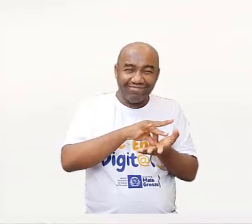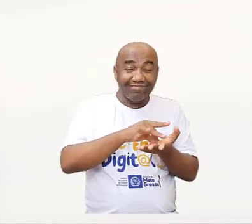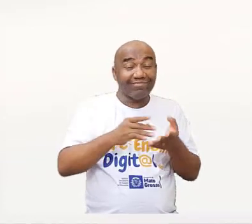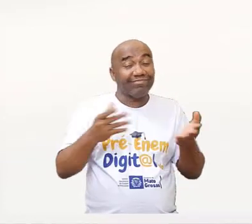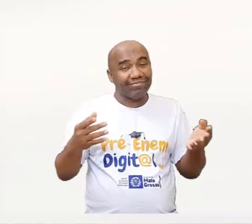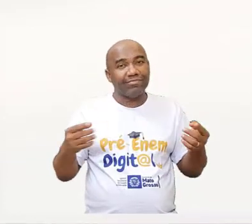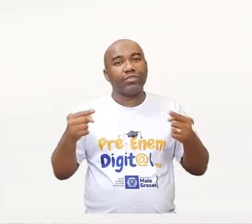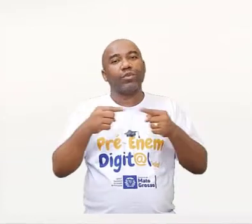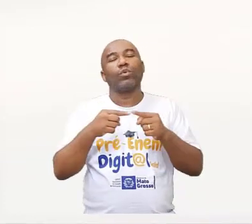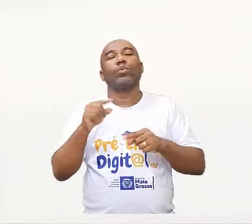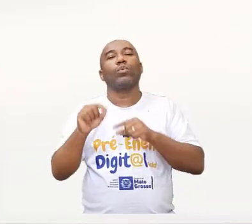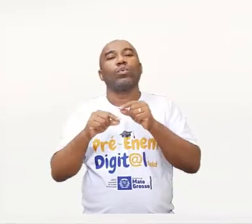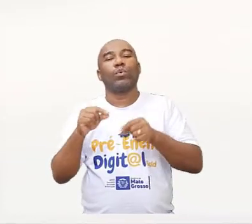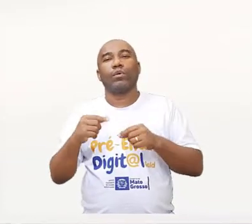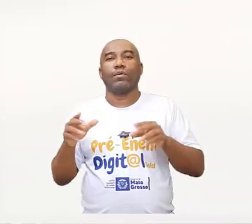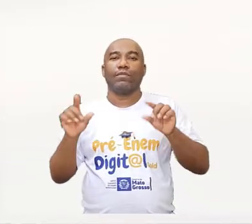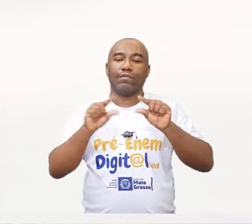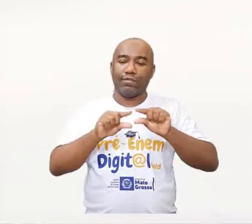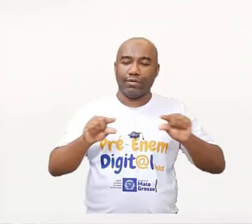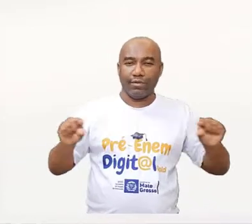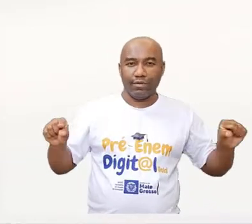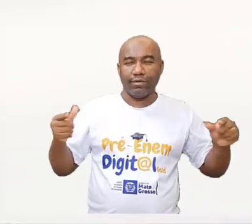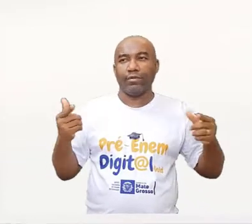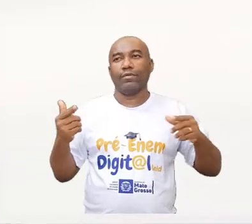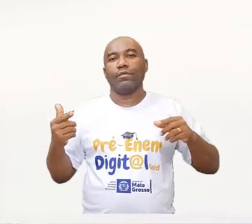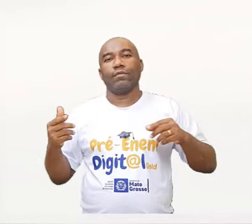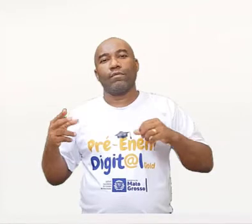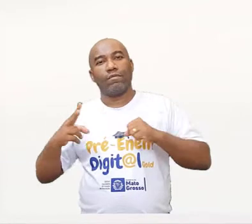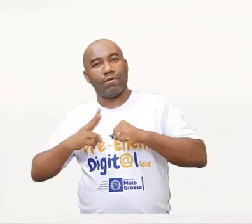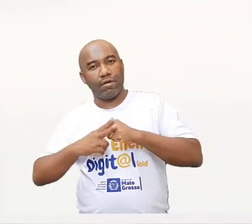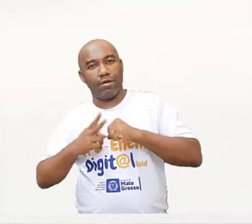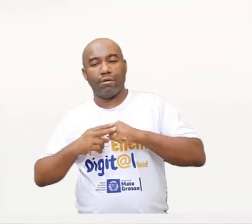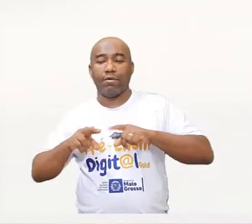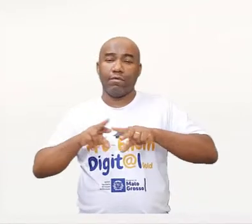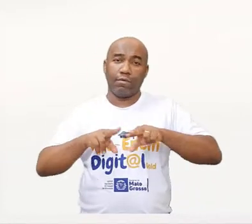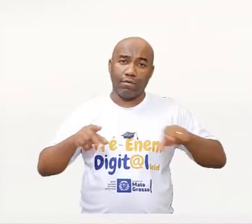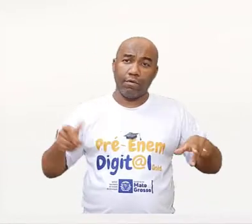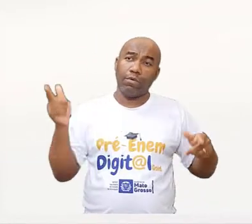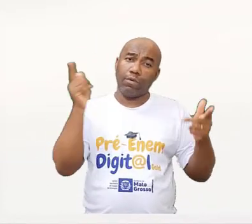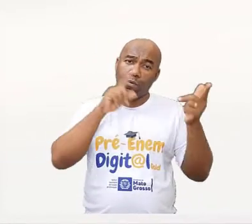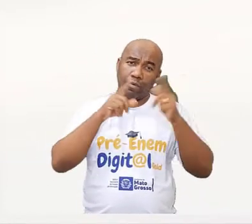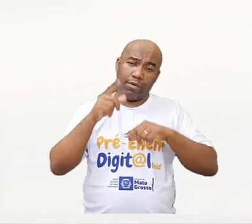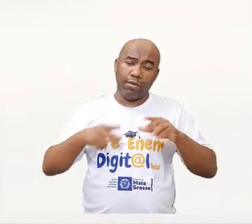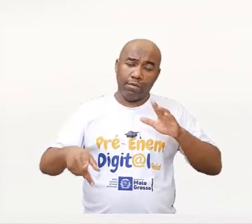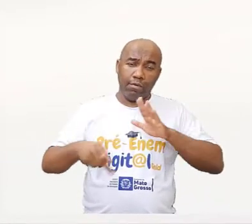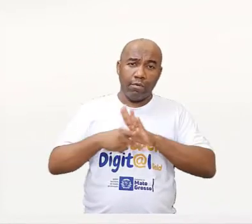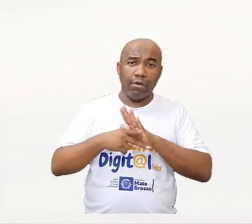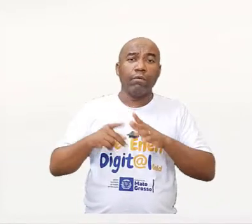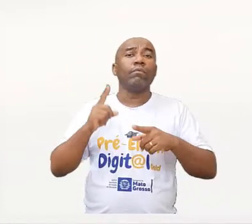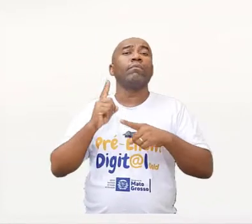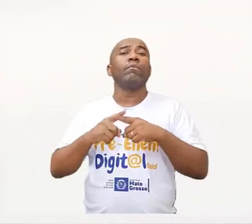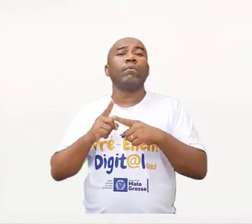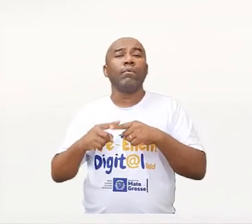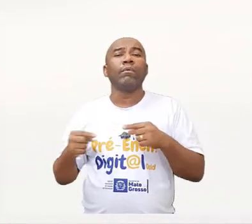a frase e os verbos estejam no plural, o mesmo permanece no singular, porque está no sentido de